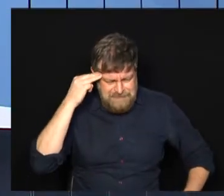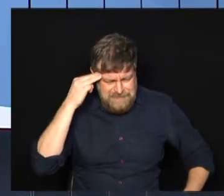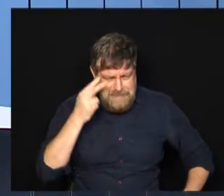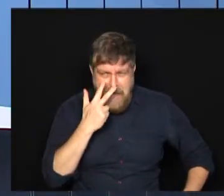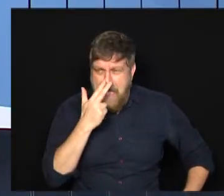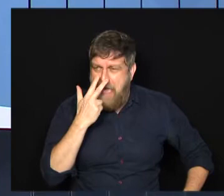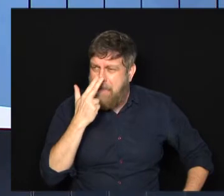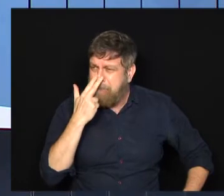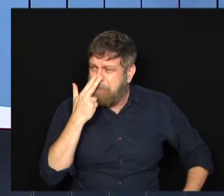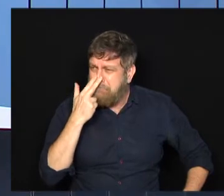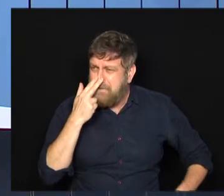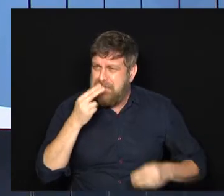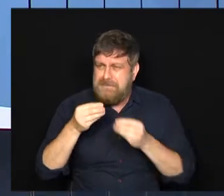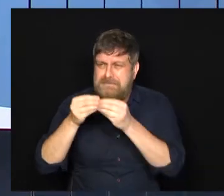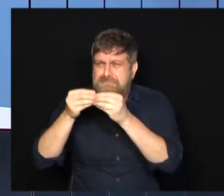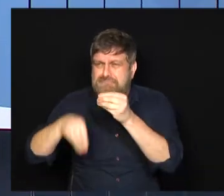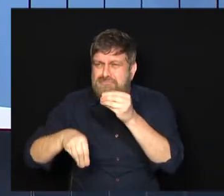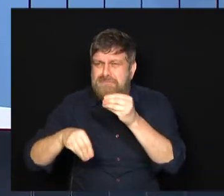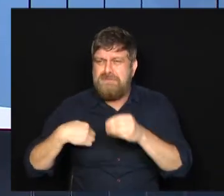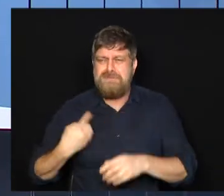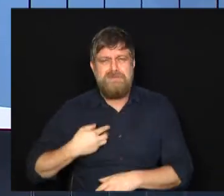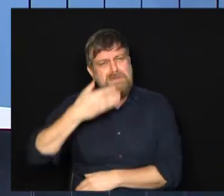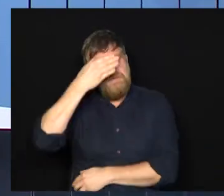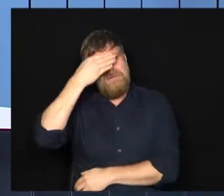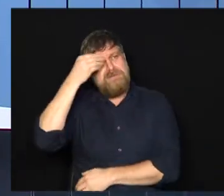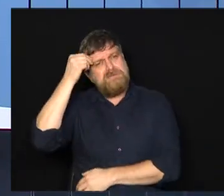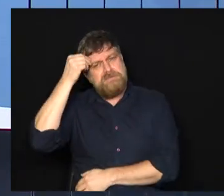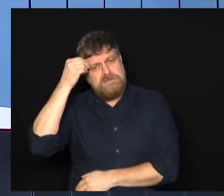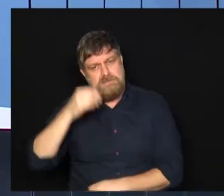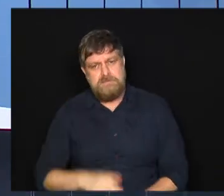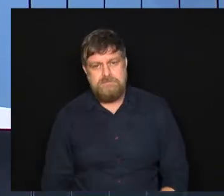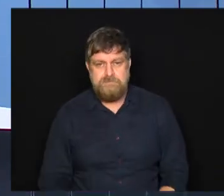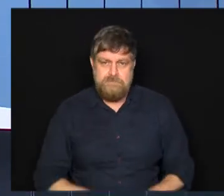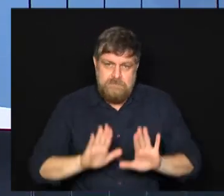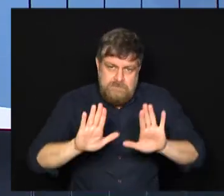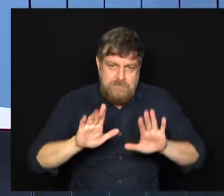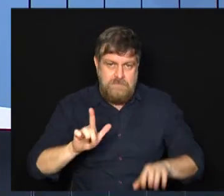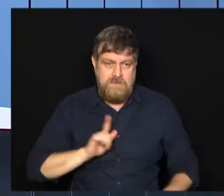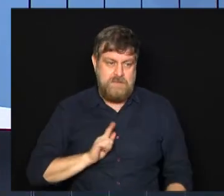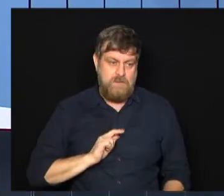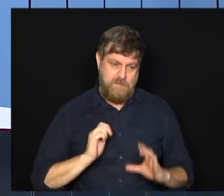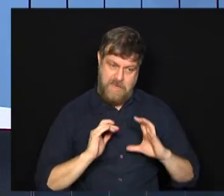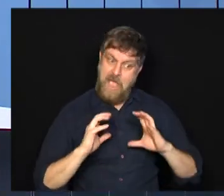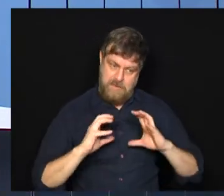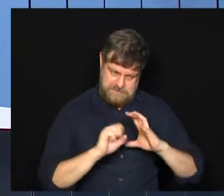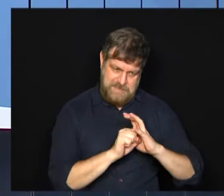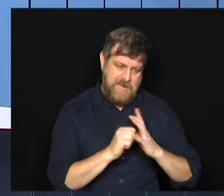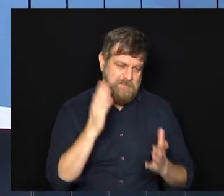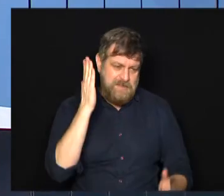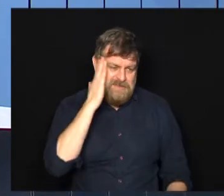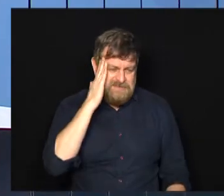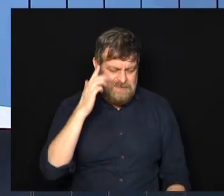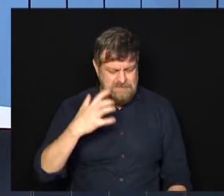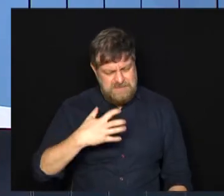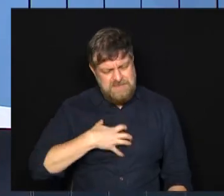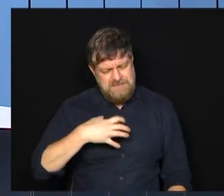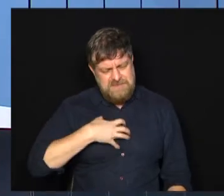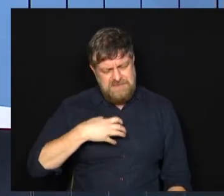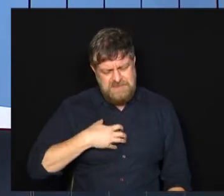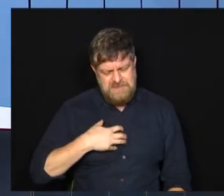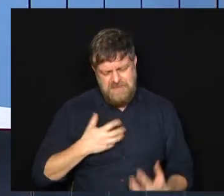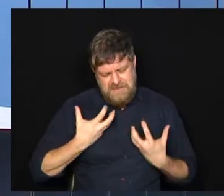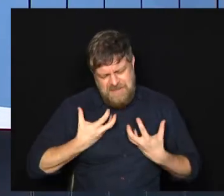mesmo, né? E ter um esquecimento, né? E isso, claro, muito menor do que o Alzheimer, né? Mas eu sentia realmente que eu